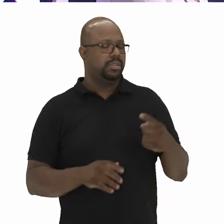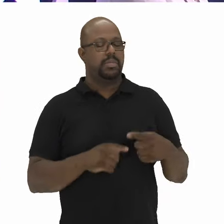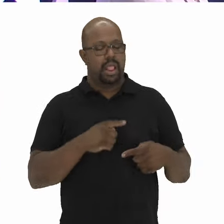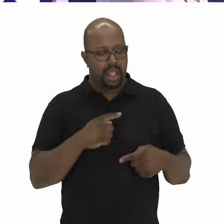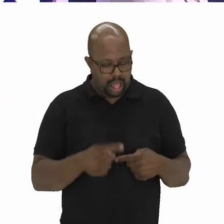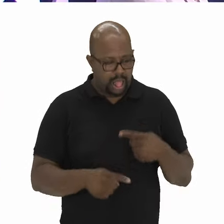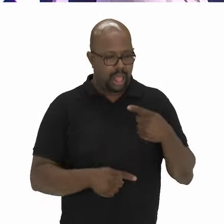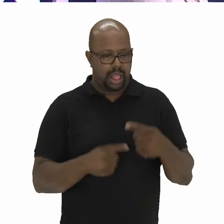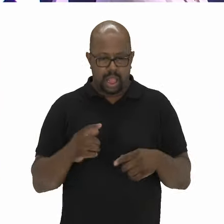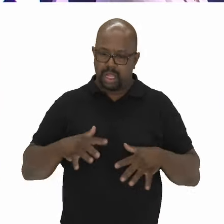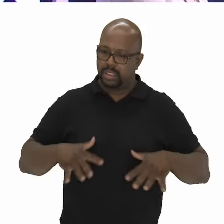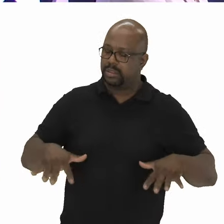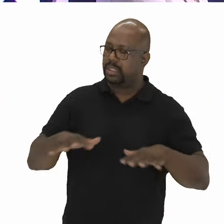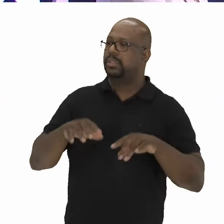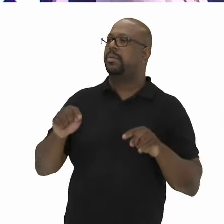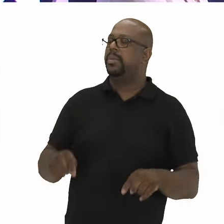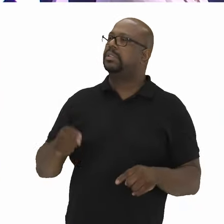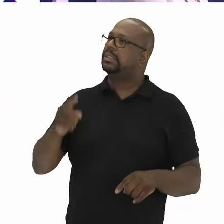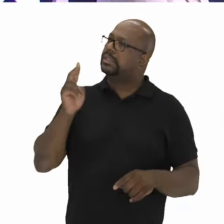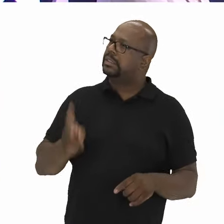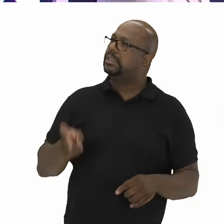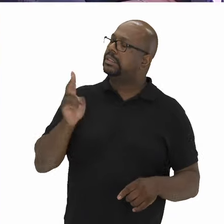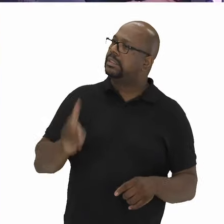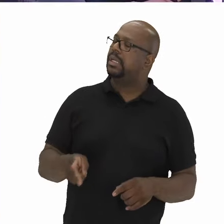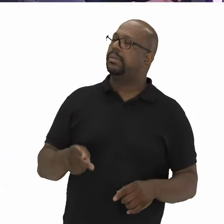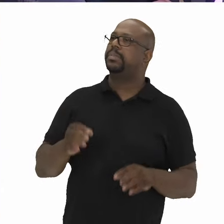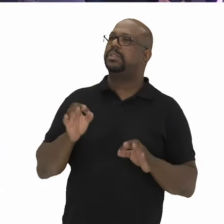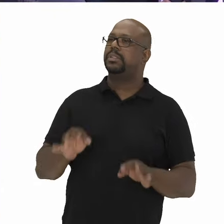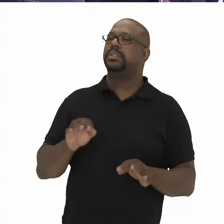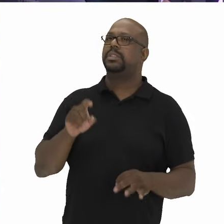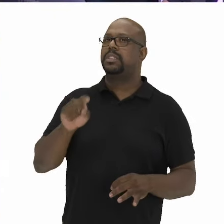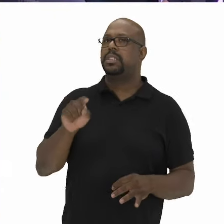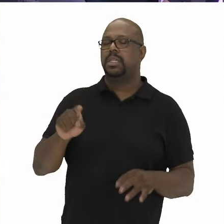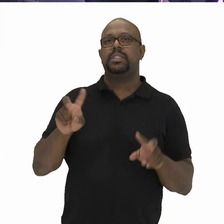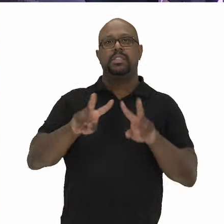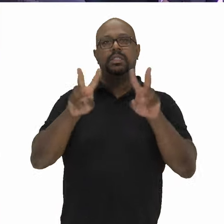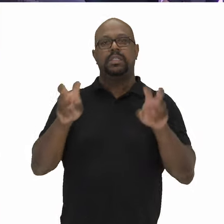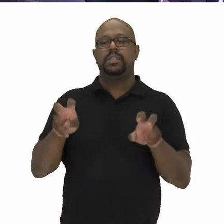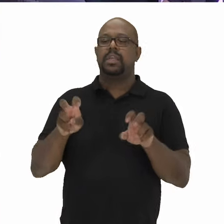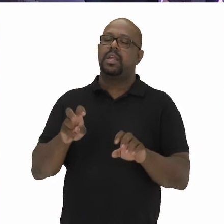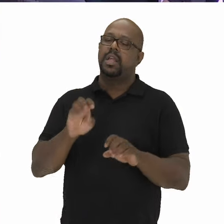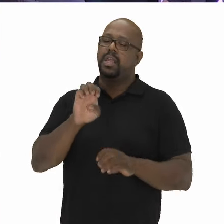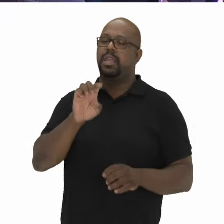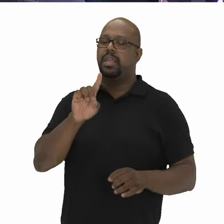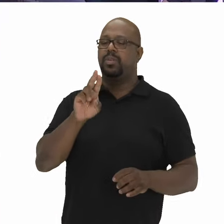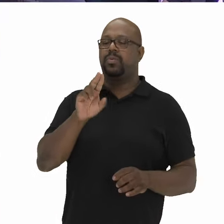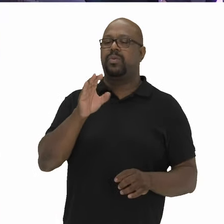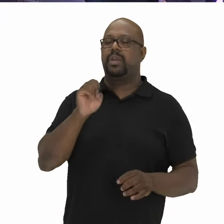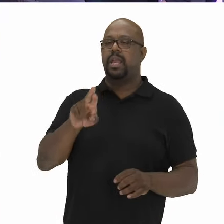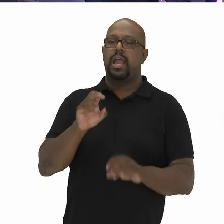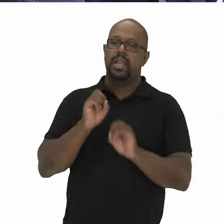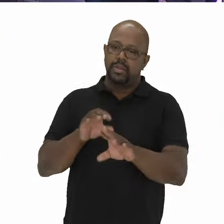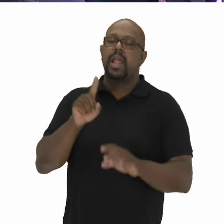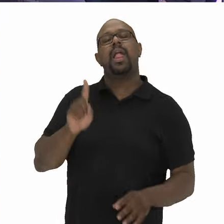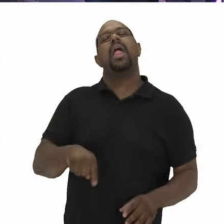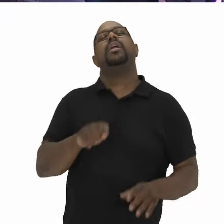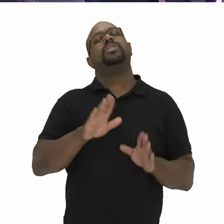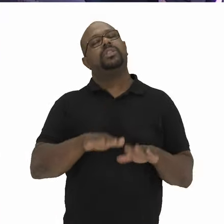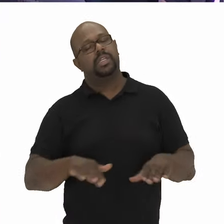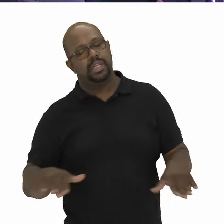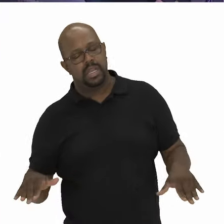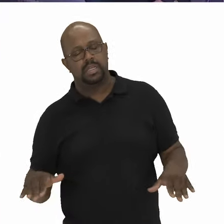gente roda roda aqui nessa mesa e sempre a gente chega nesse tema educar educar é